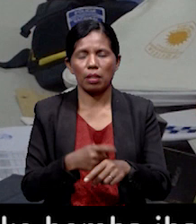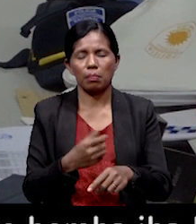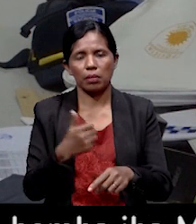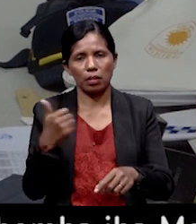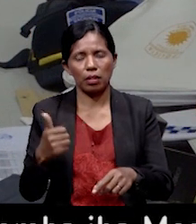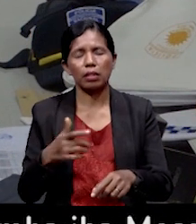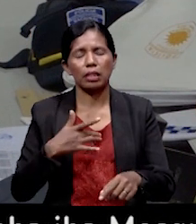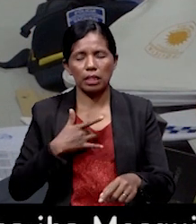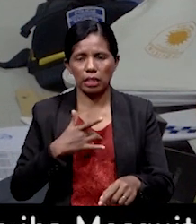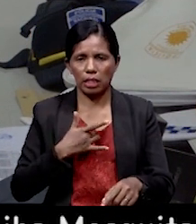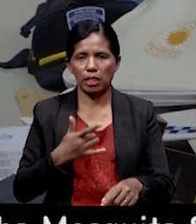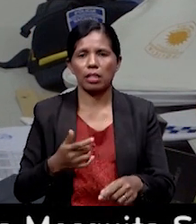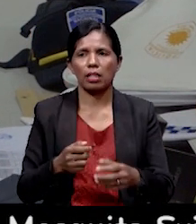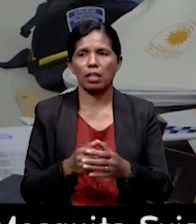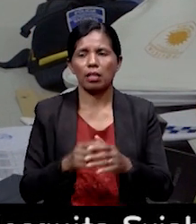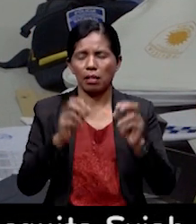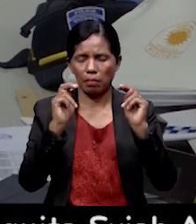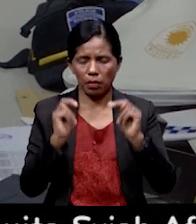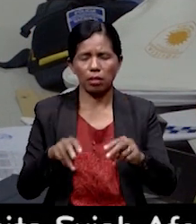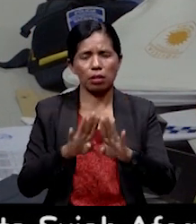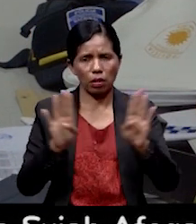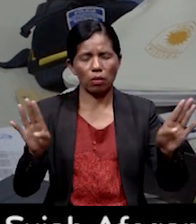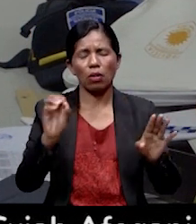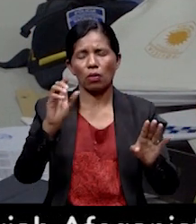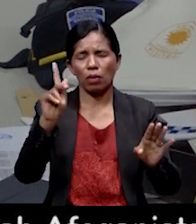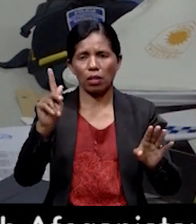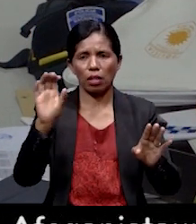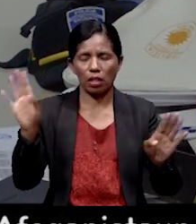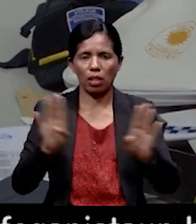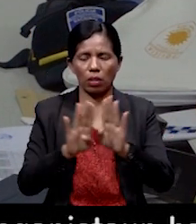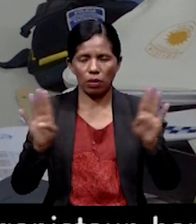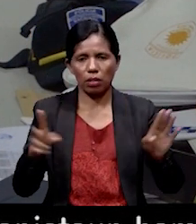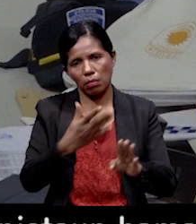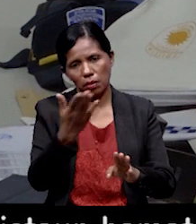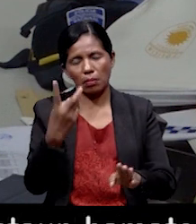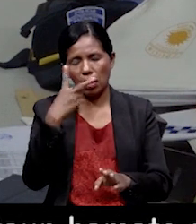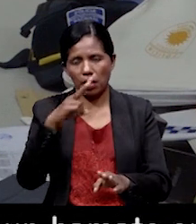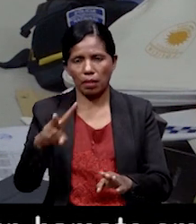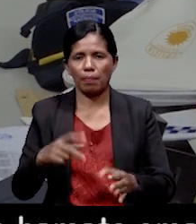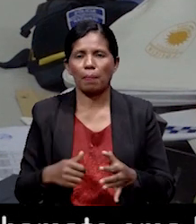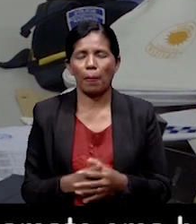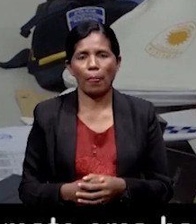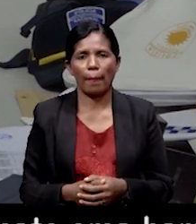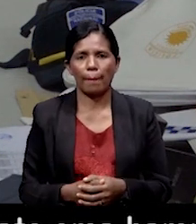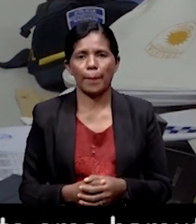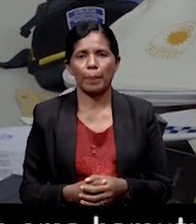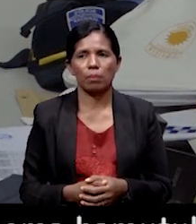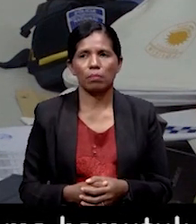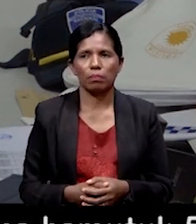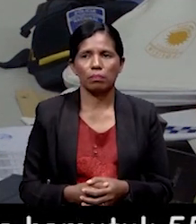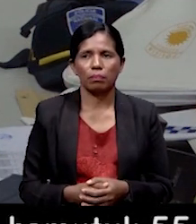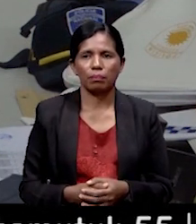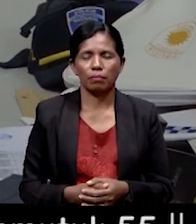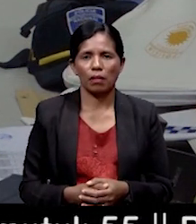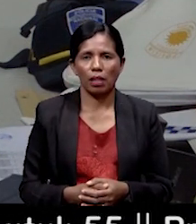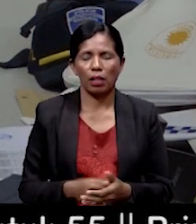senti dia kataka berjalan loke sira loke tebo sira mas dalam rumah hare lah hare ba be